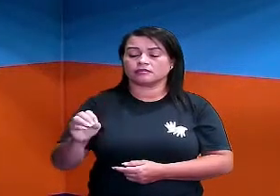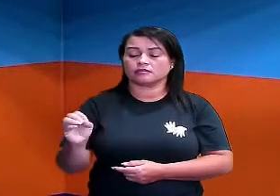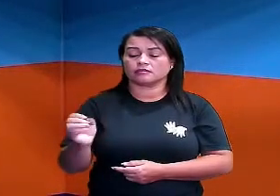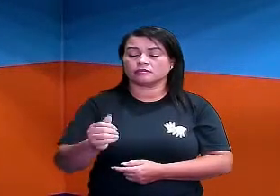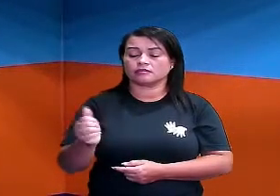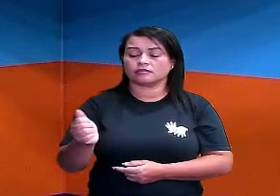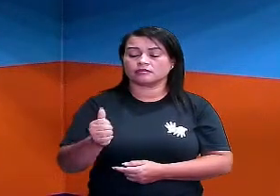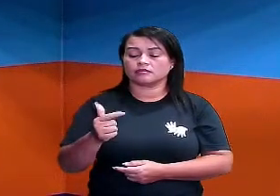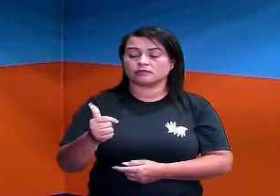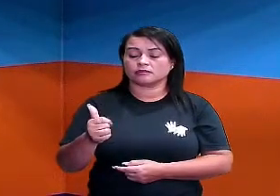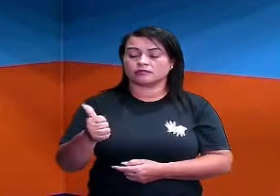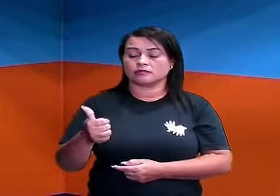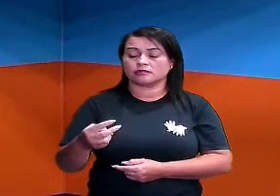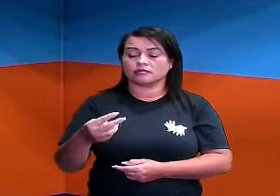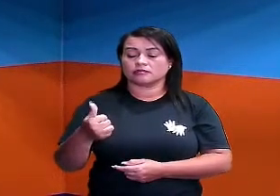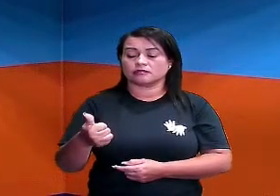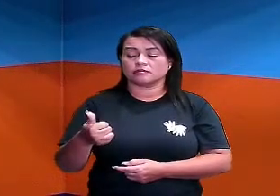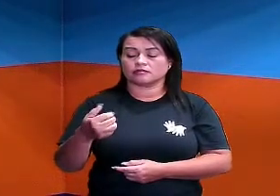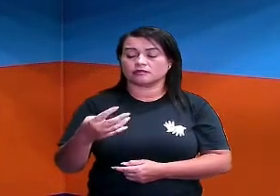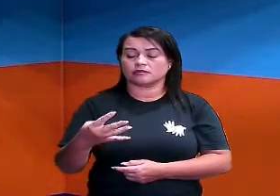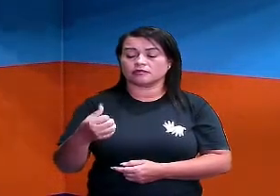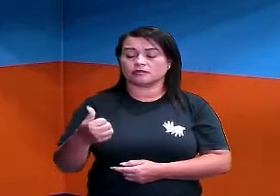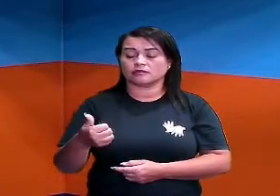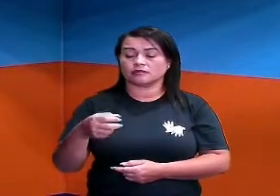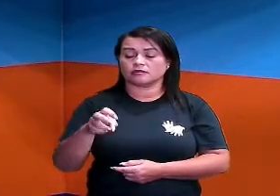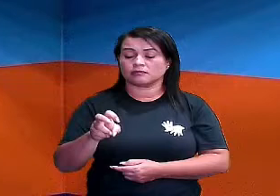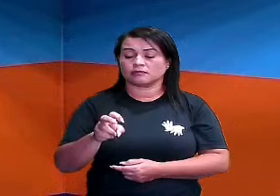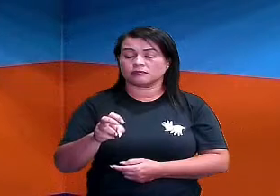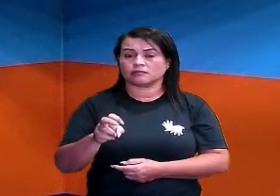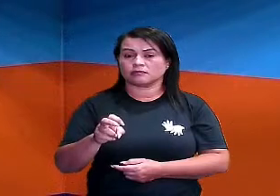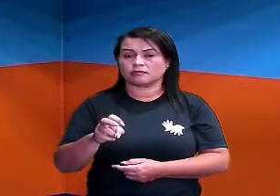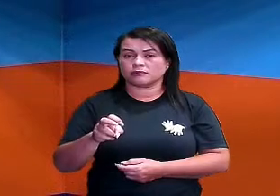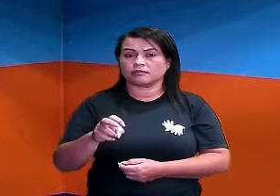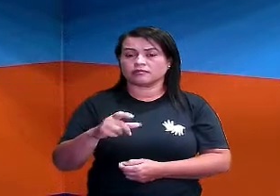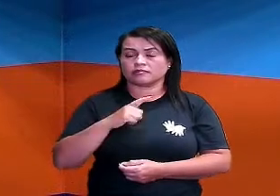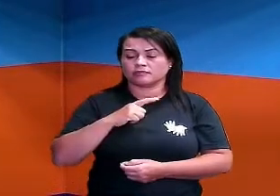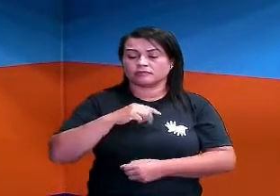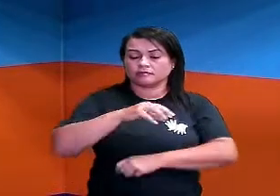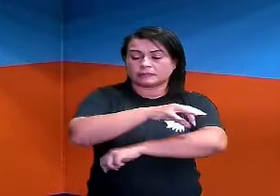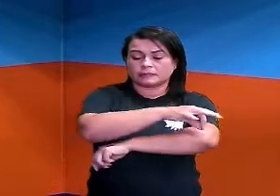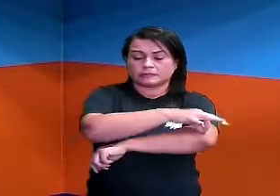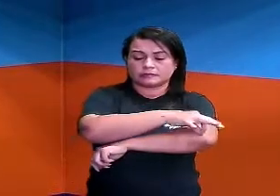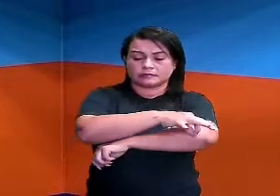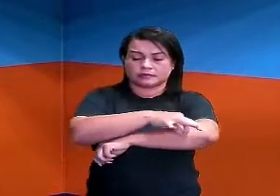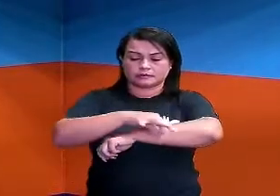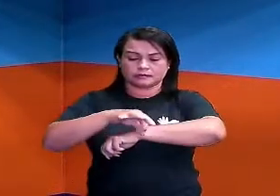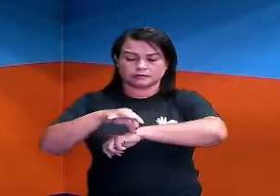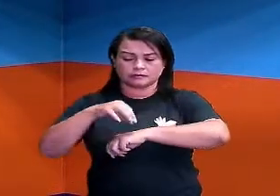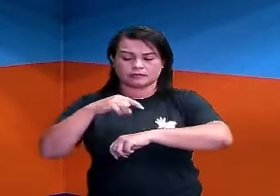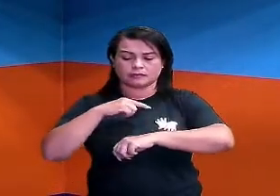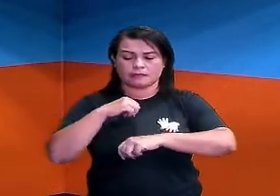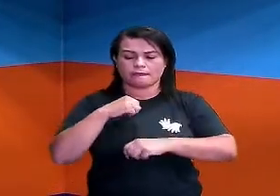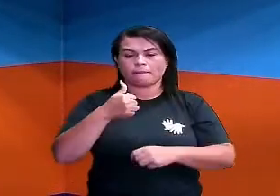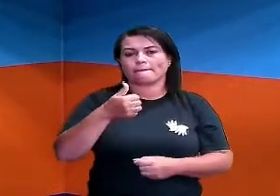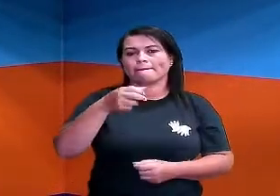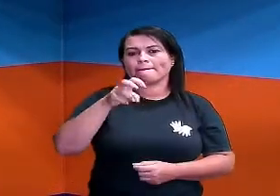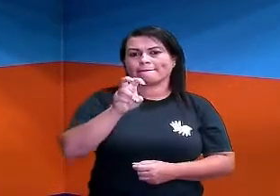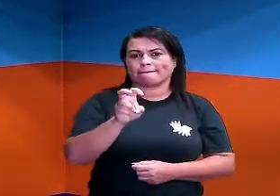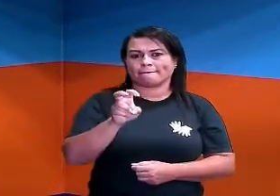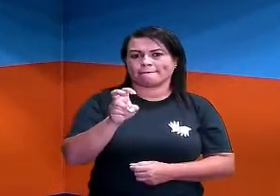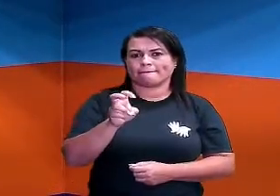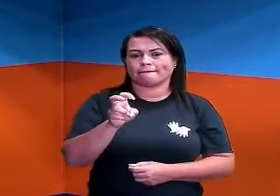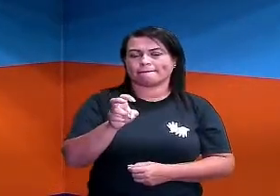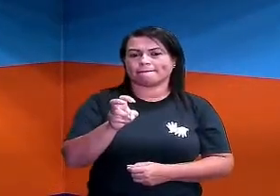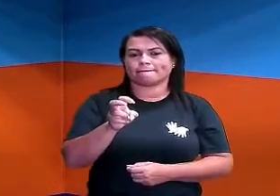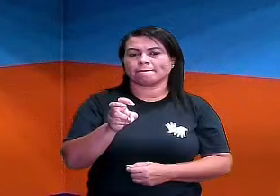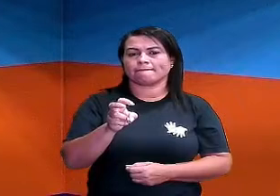10, 11, 12, 13, 14 e 15. Esse segmento de régua aqui, ele só tem 15 centímetros, tá